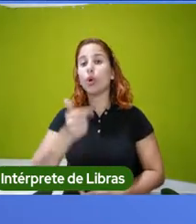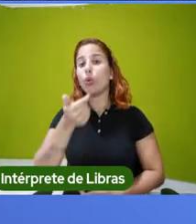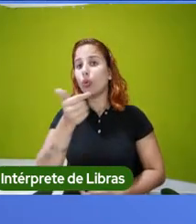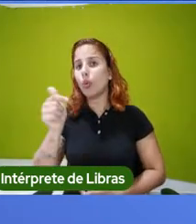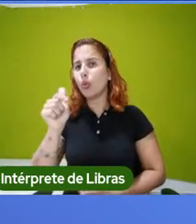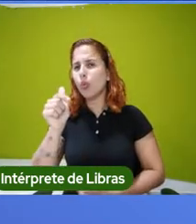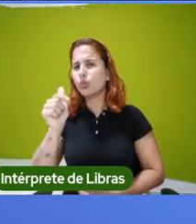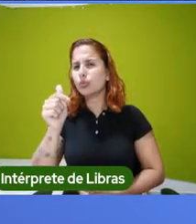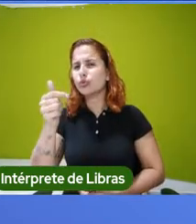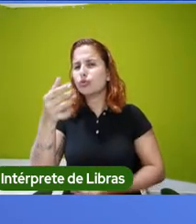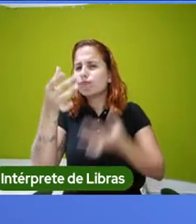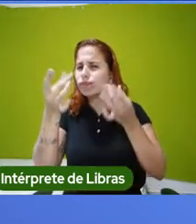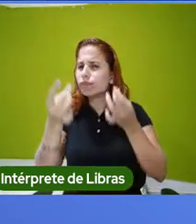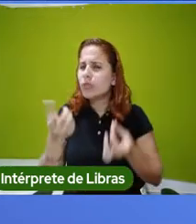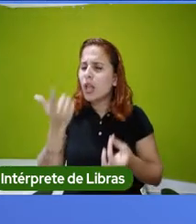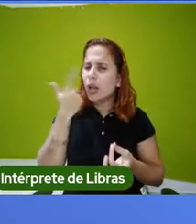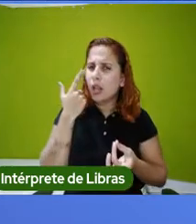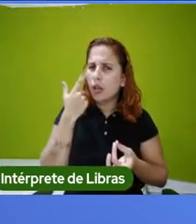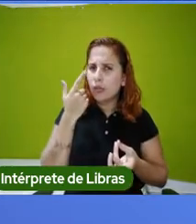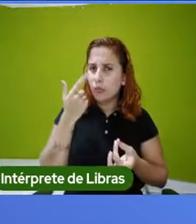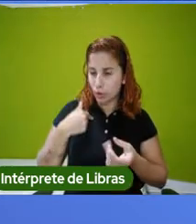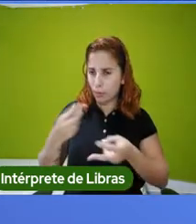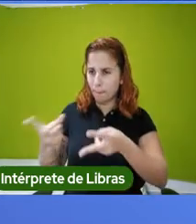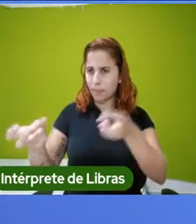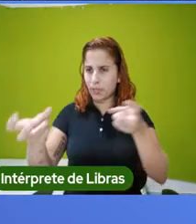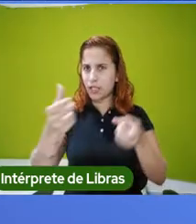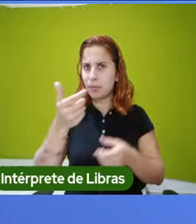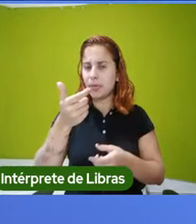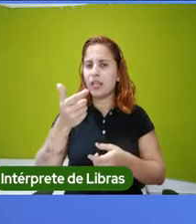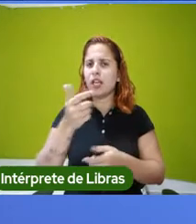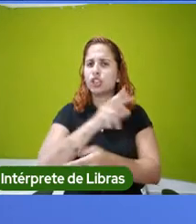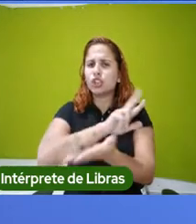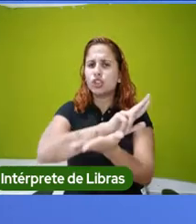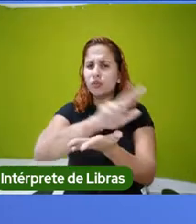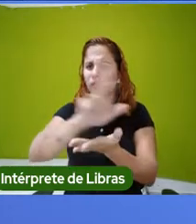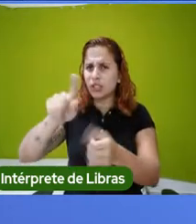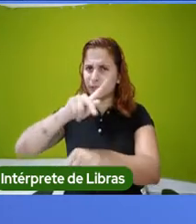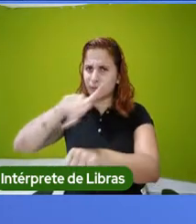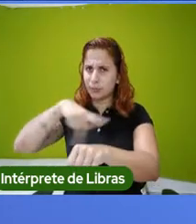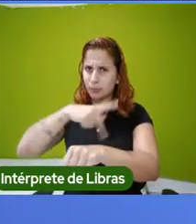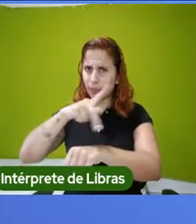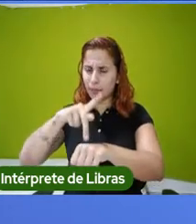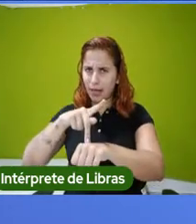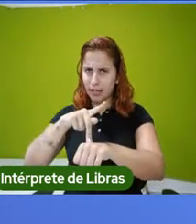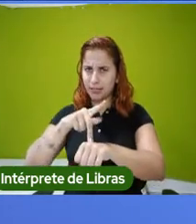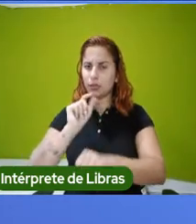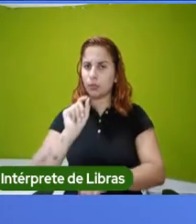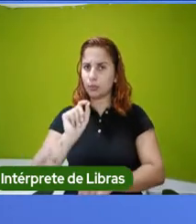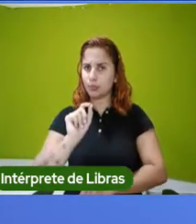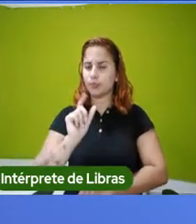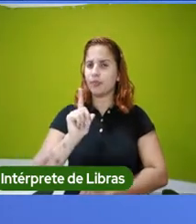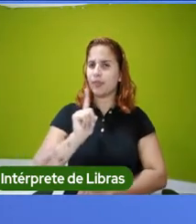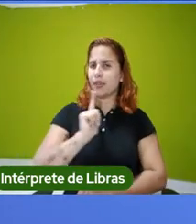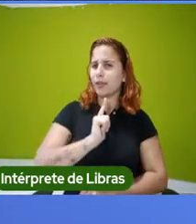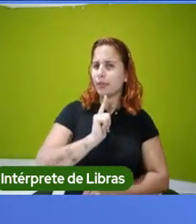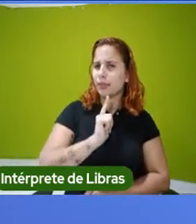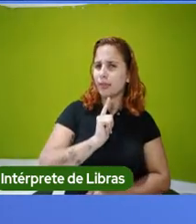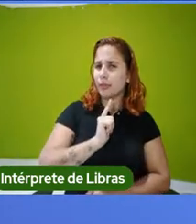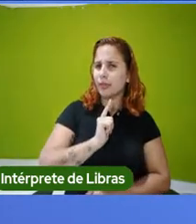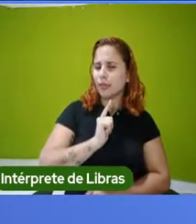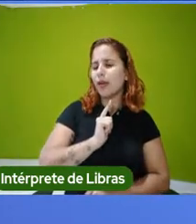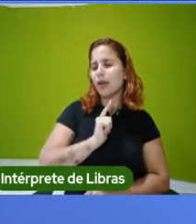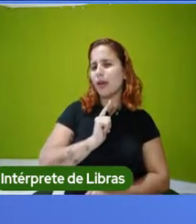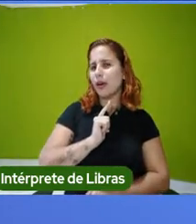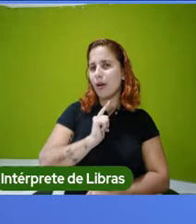esse estudo comparativo desses países da América Latina foi também algo bastante interessante, que